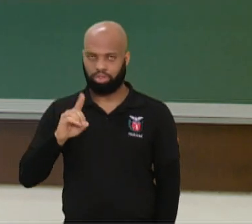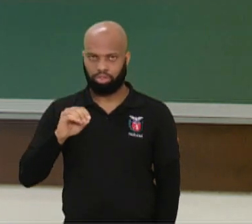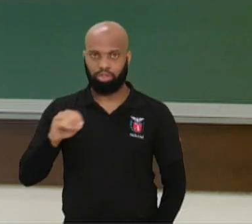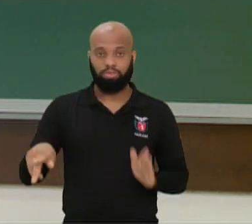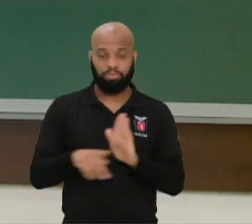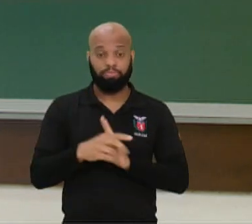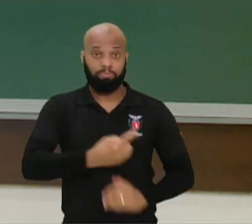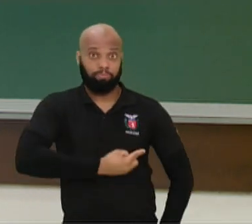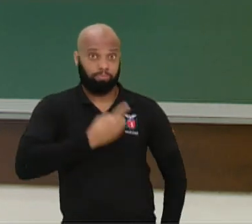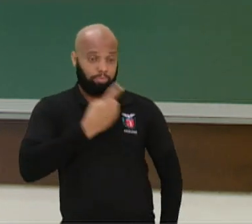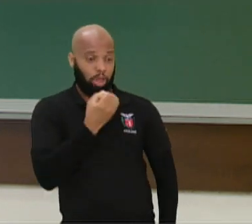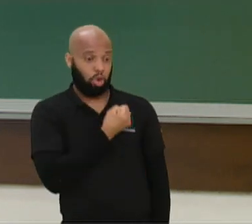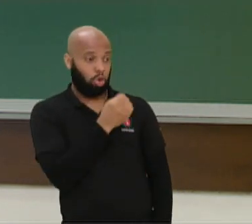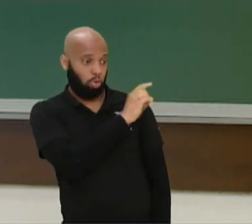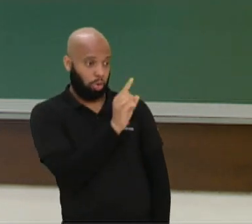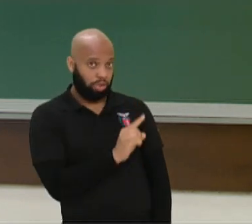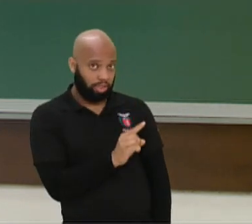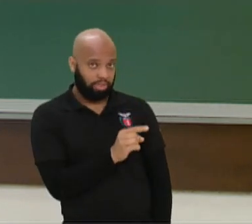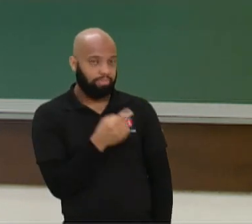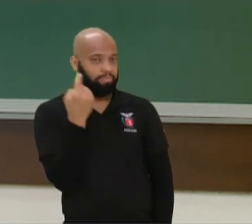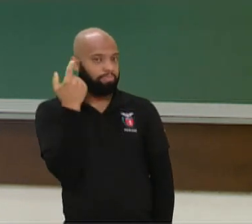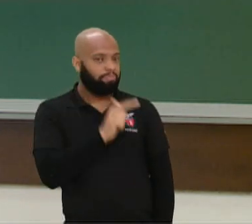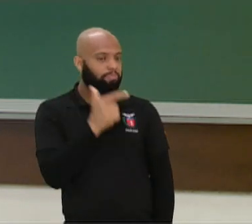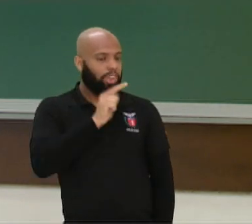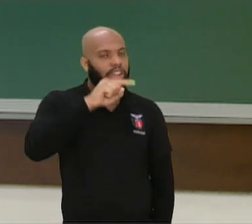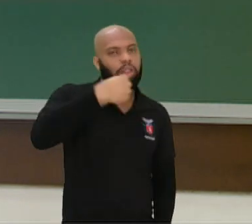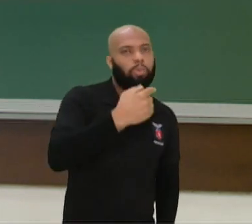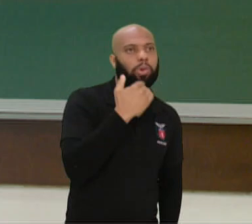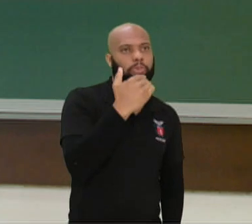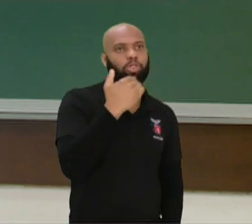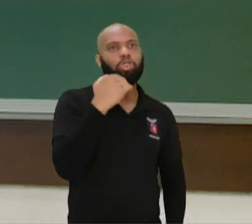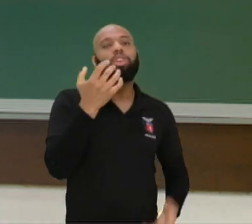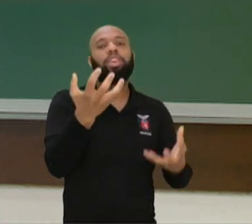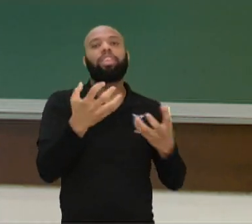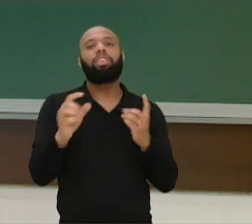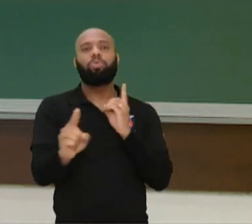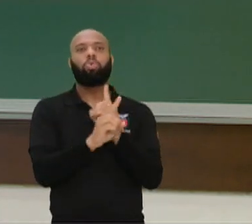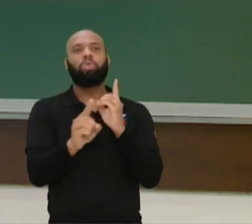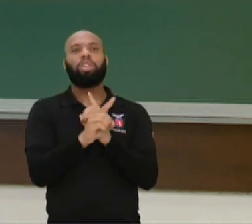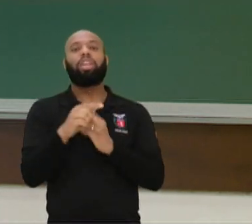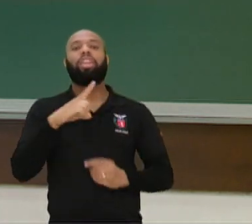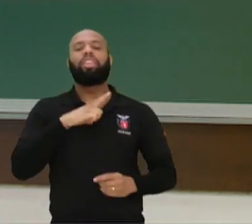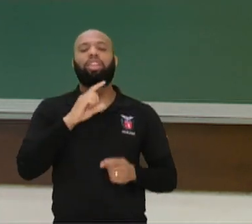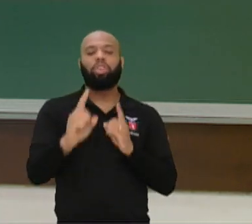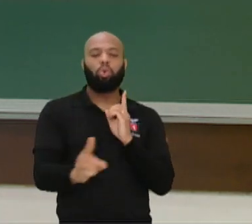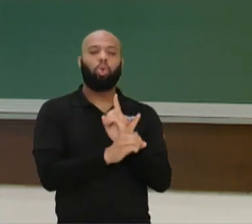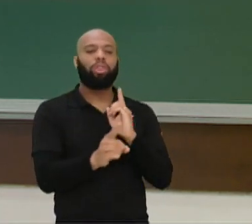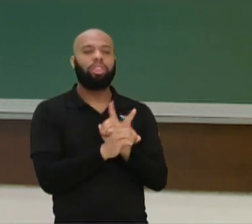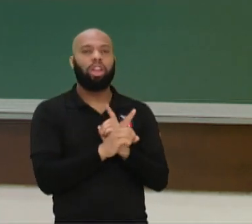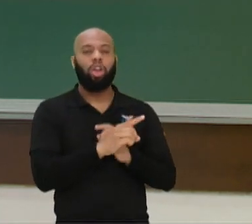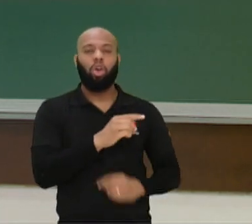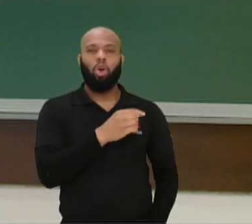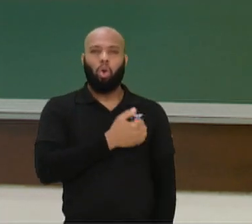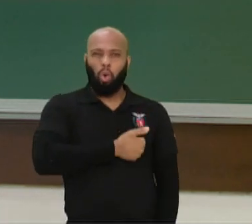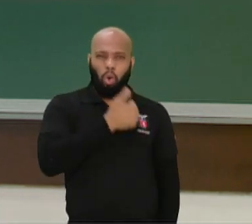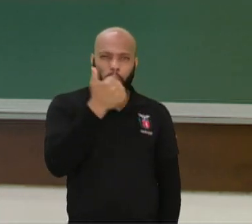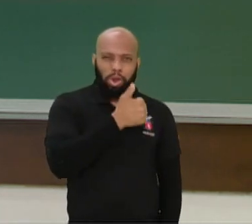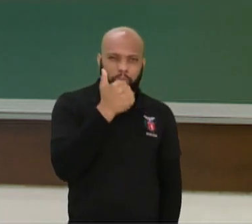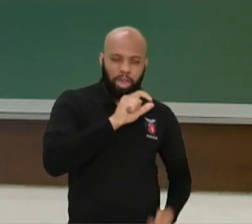número complexo para poder efetuar a operação que está sendo pedida. A operação é o conjugado do primeiro número